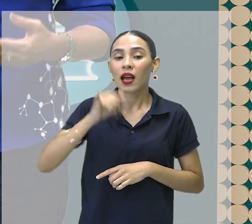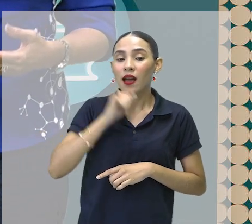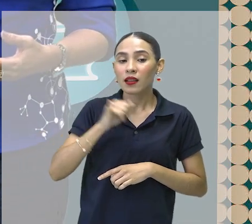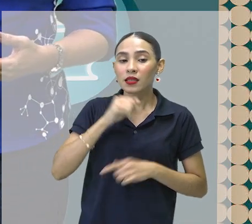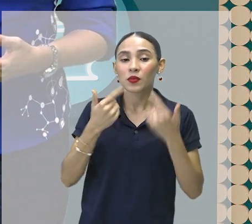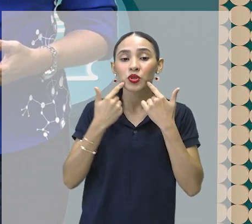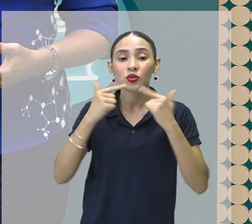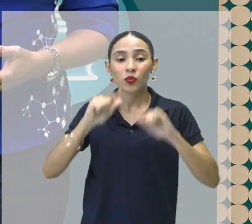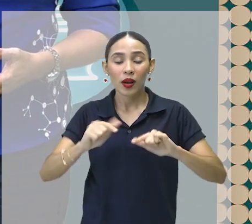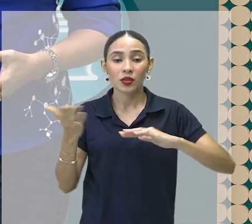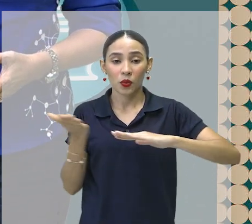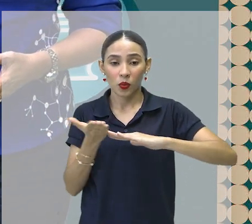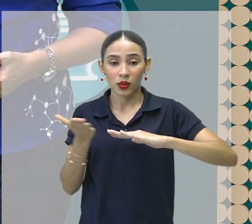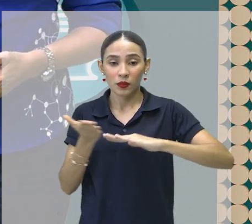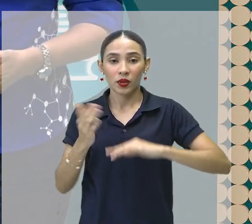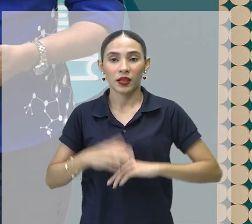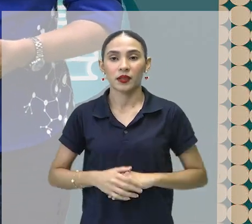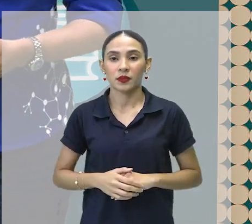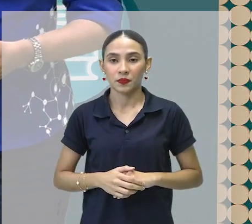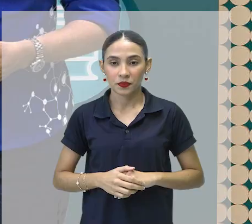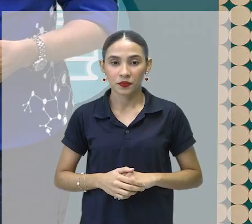linguagens contemporâneas.